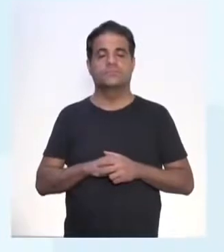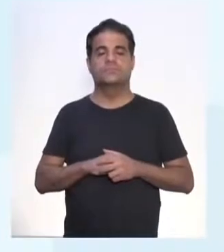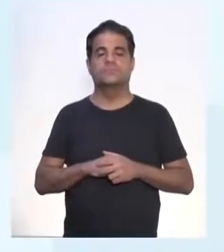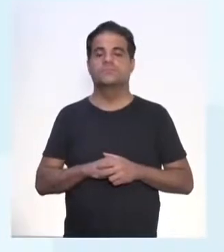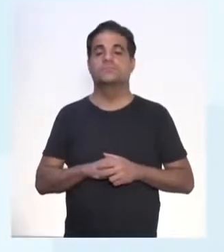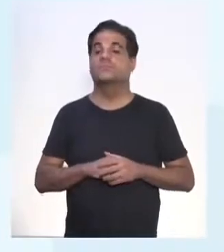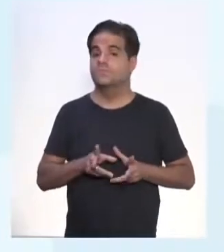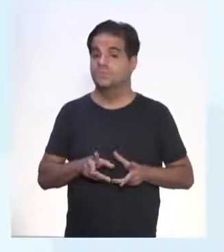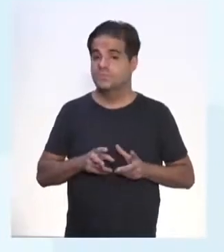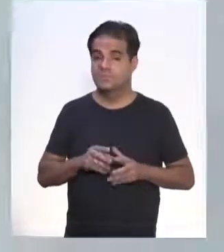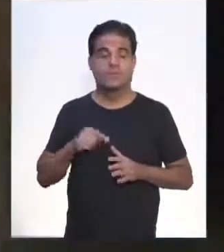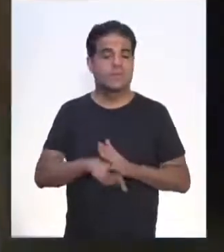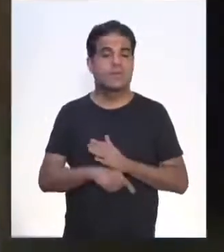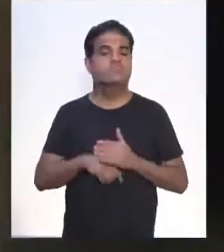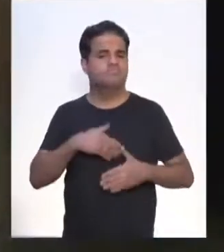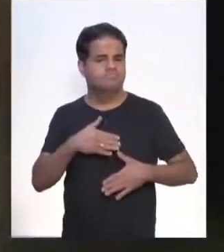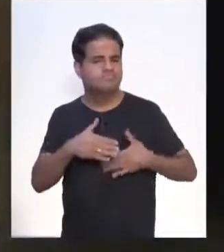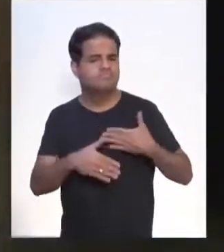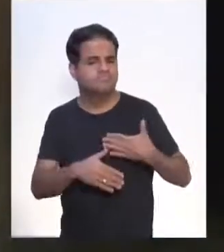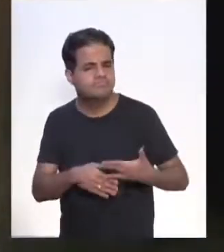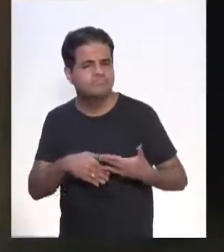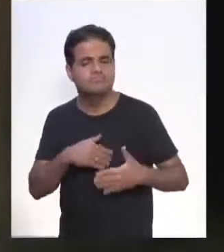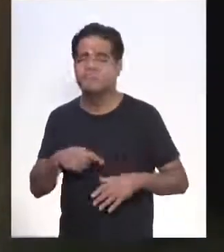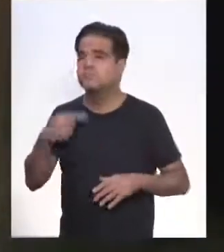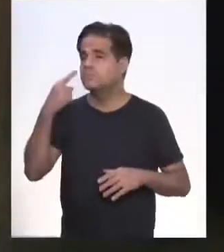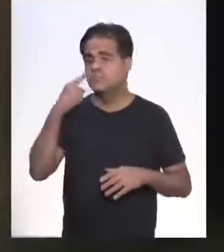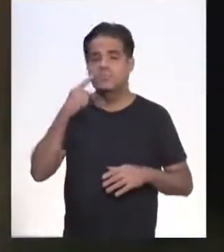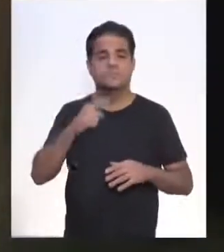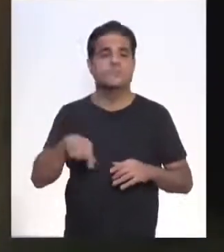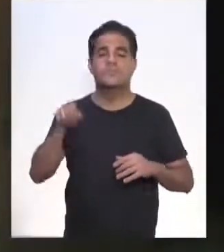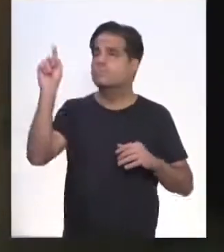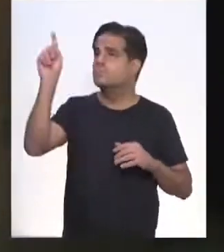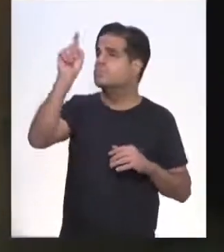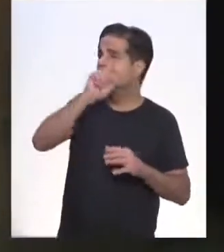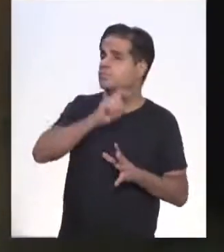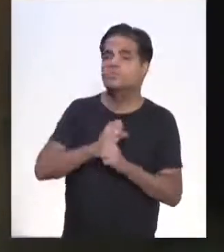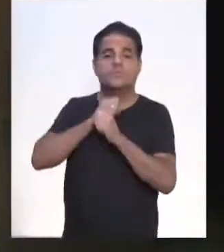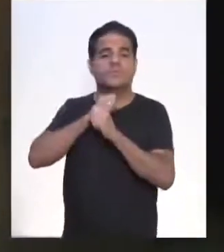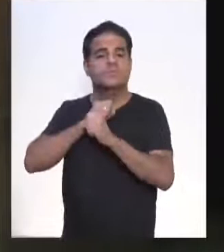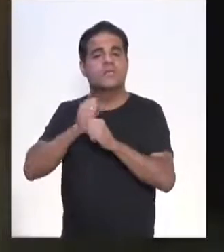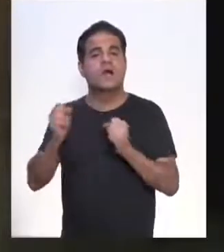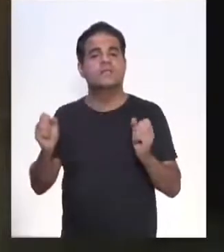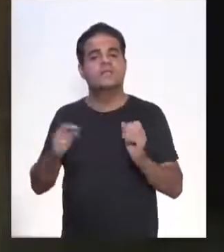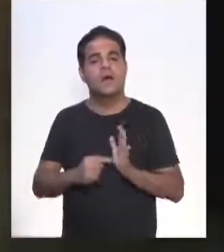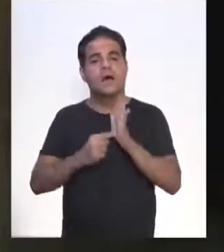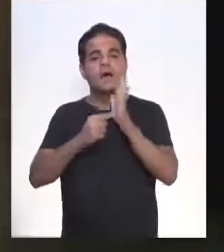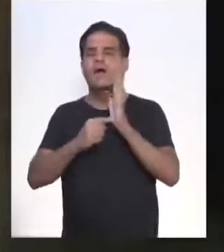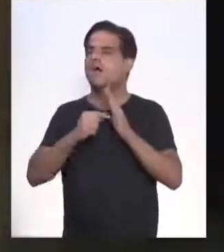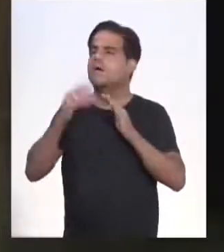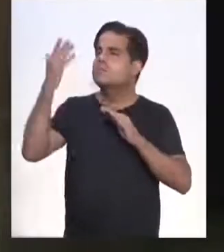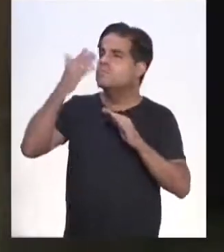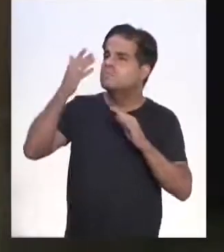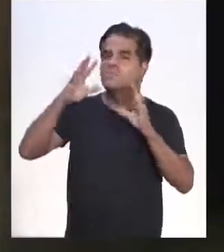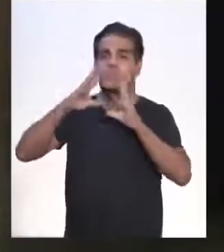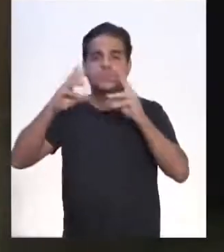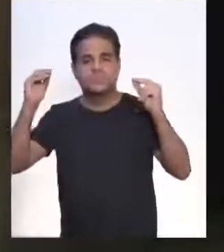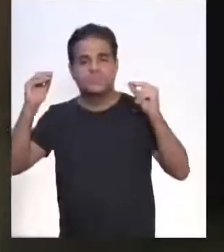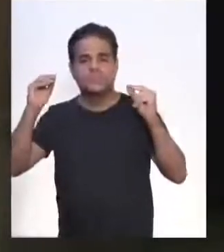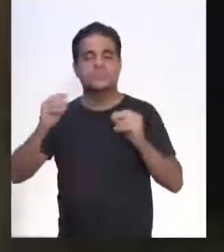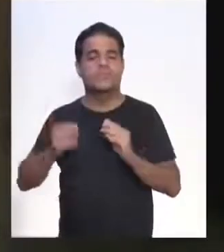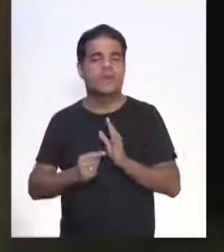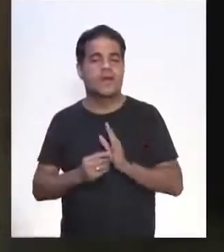No fundo, assim, é conforme a gente vai mexendo o olho, os pontinhos pretos aparecem e desaparecem, né? Então, assim,